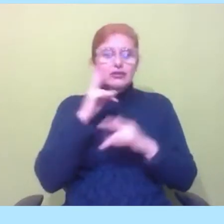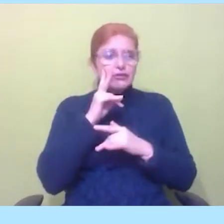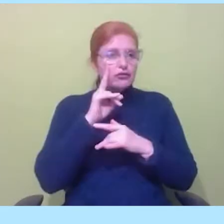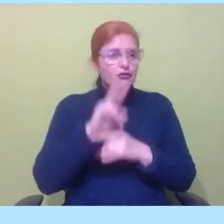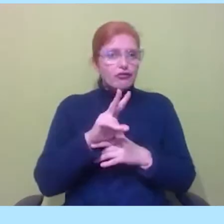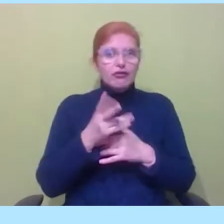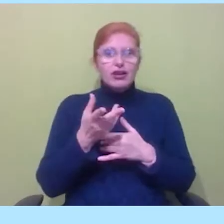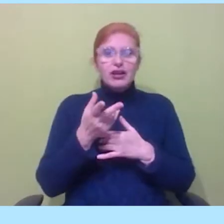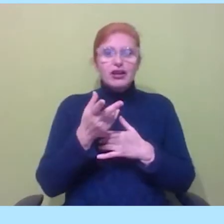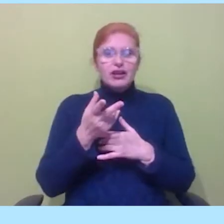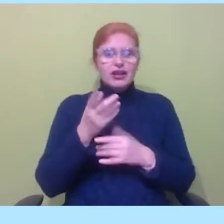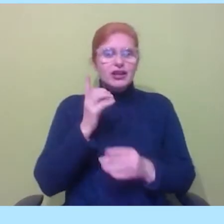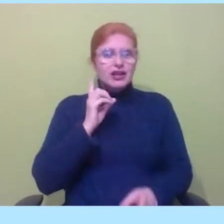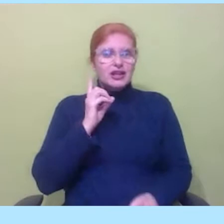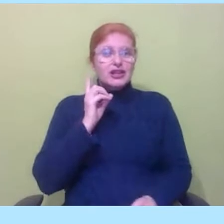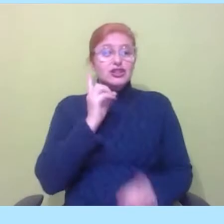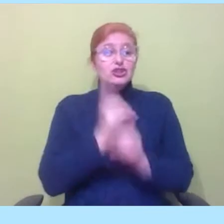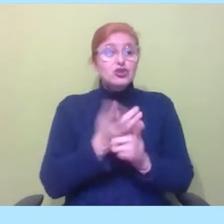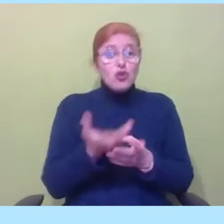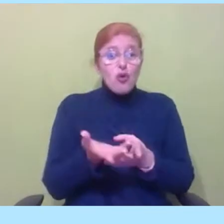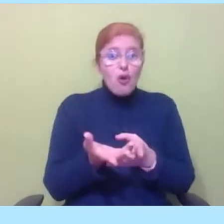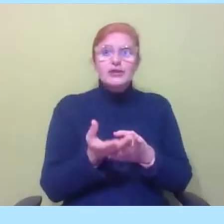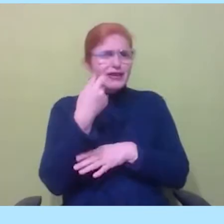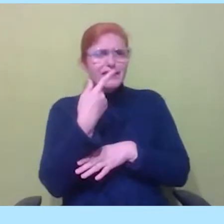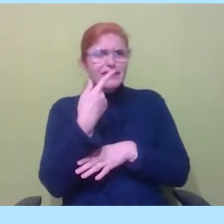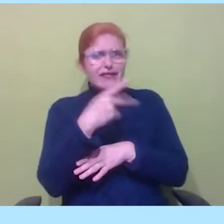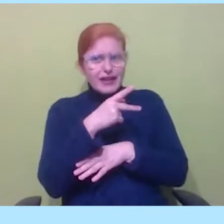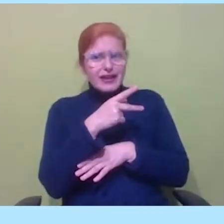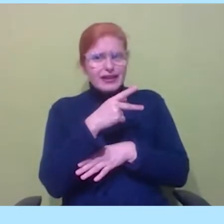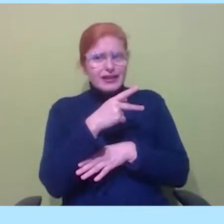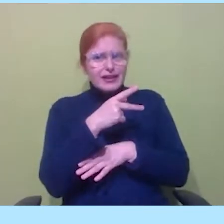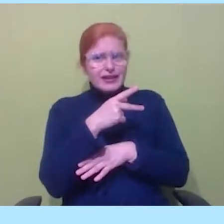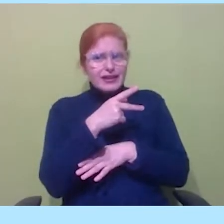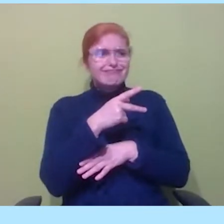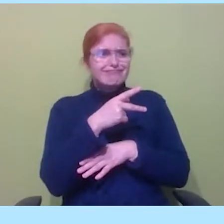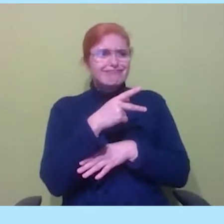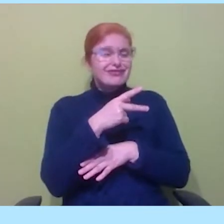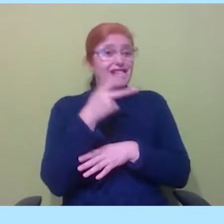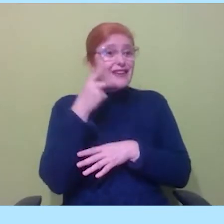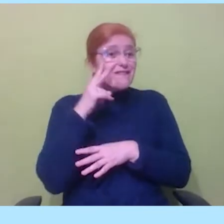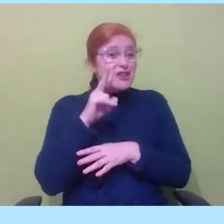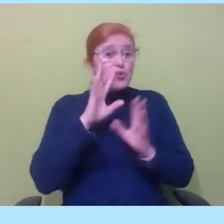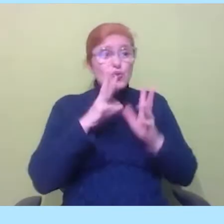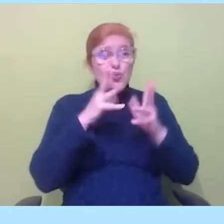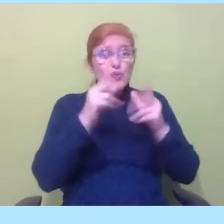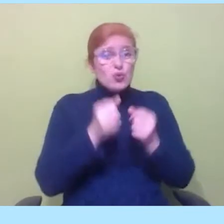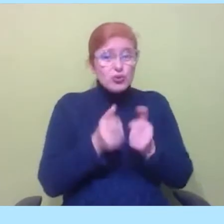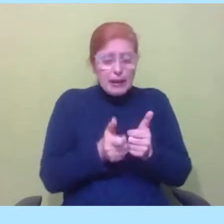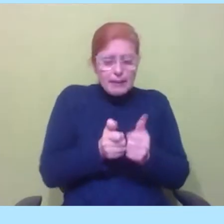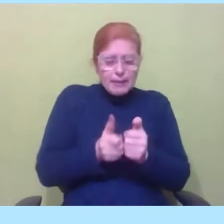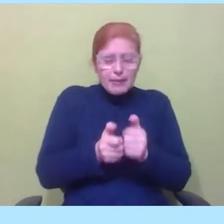dele e descobriu todos os passos digitais dele, qual essa mulher vai pagar?